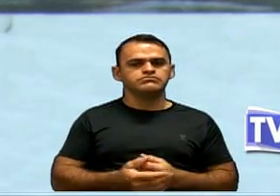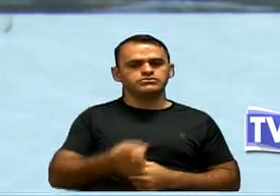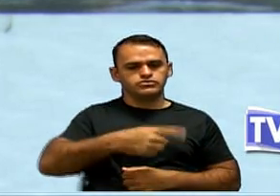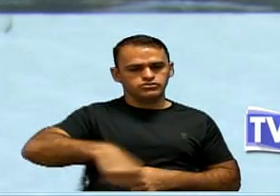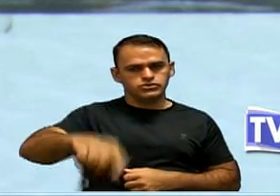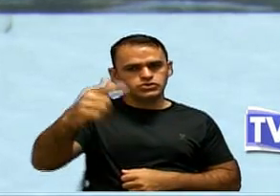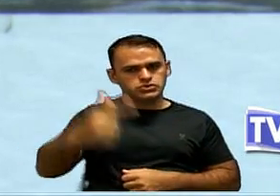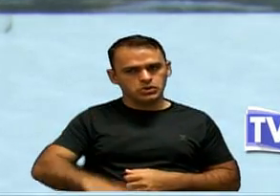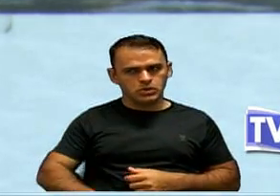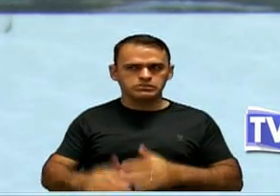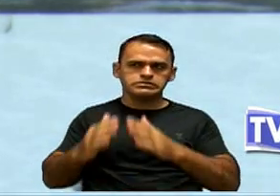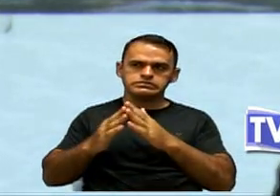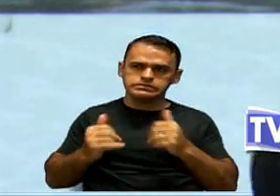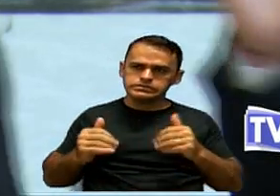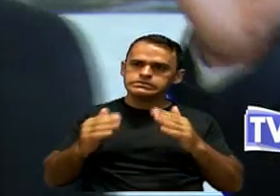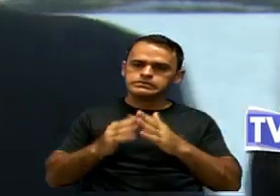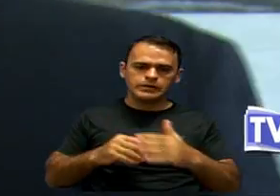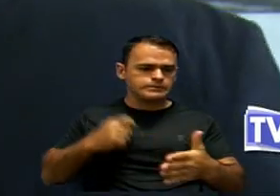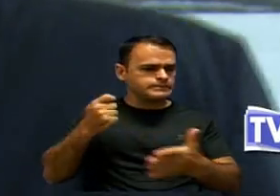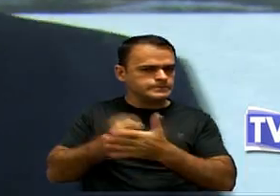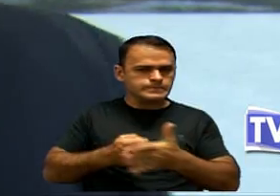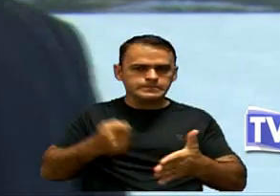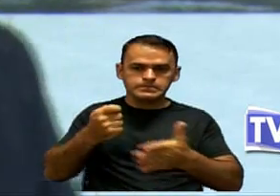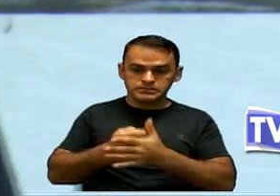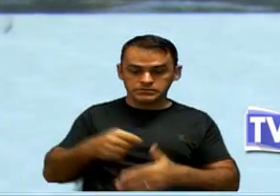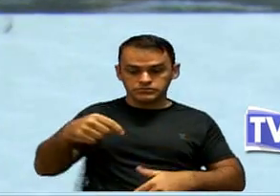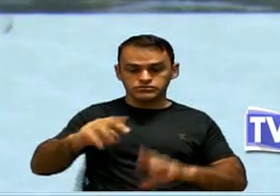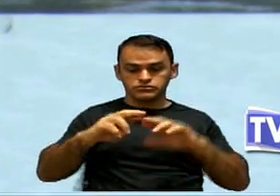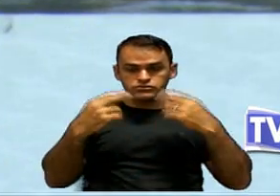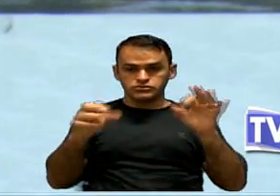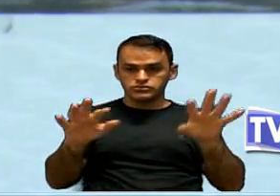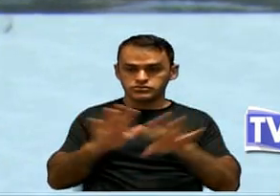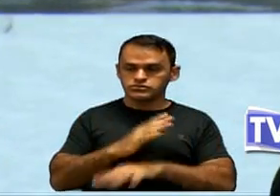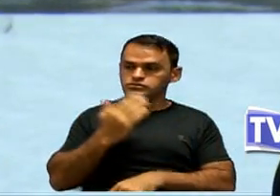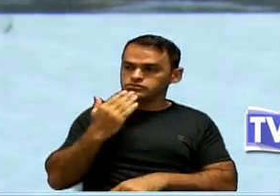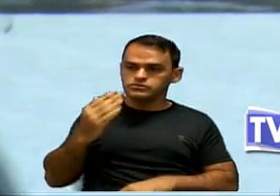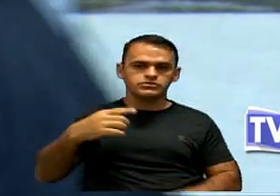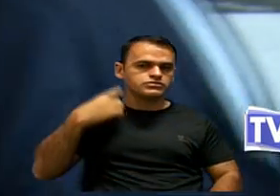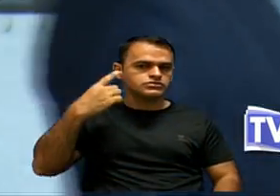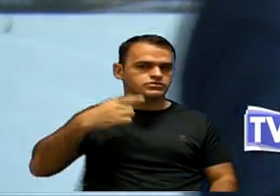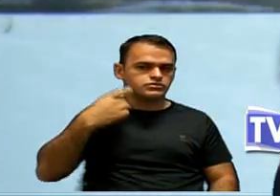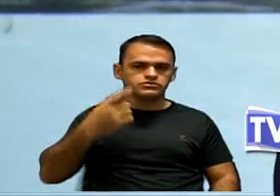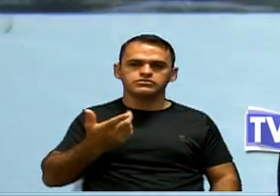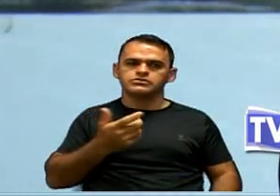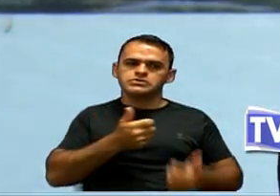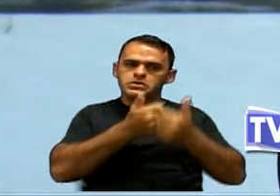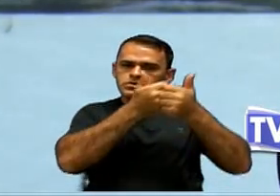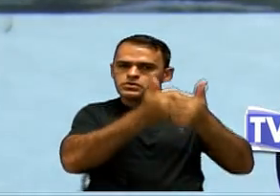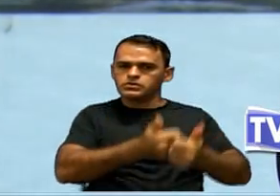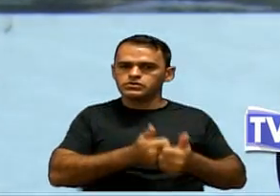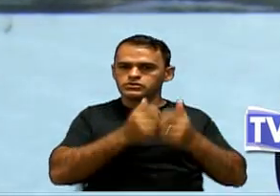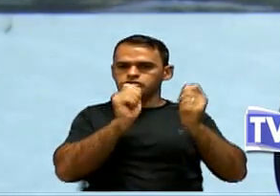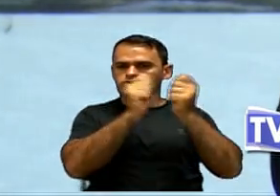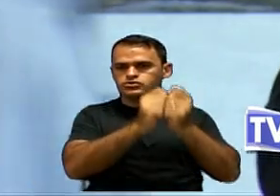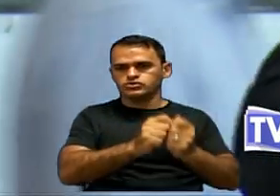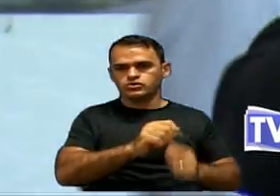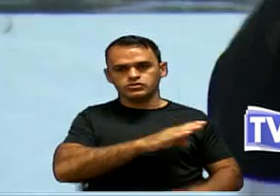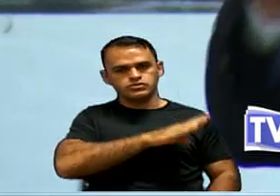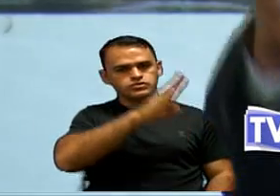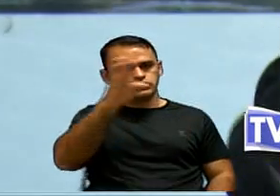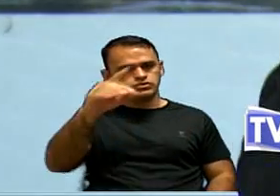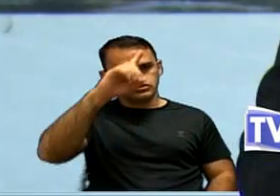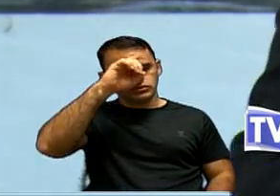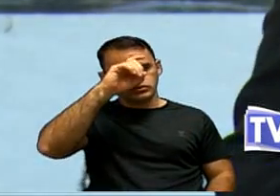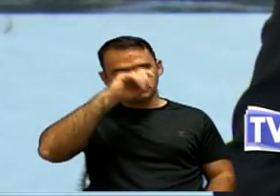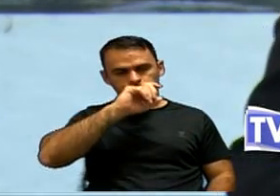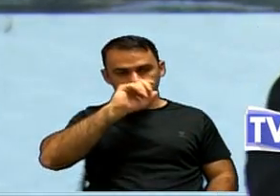apelo novamente hoje, a partir que acabar a sessão aqui. Vou pedir ao meu advogado, vereador Vitão, para fazer esse acompanhamento para ir lá. E